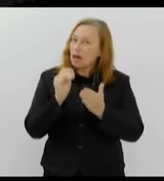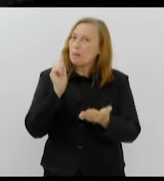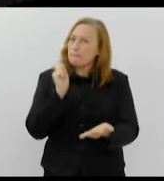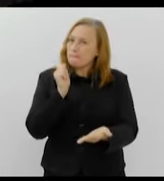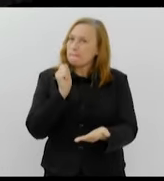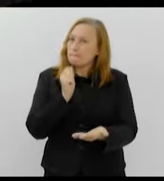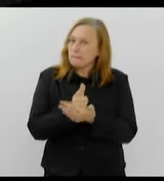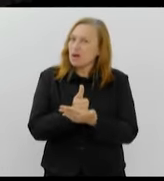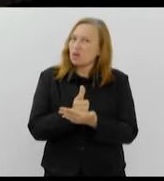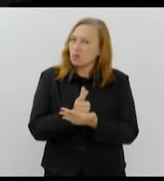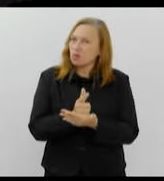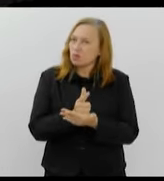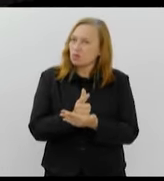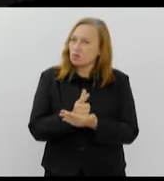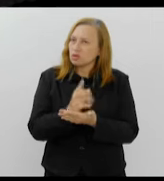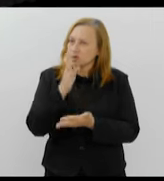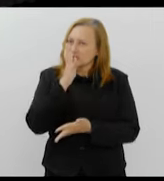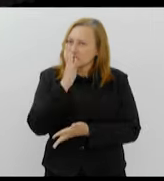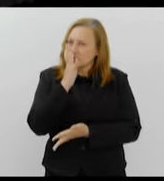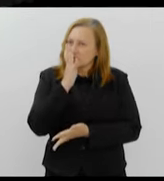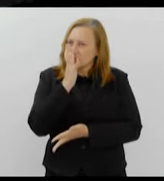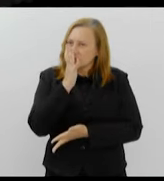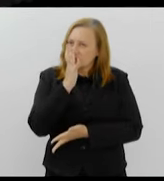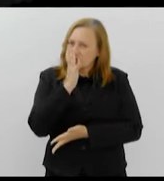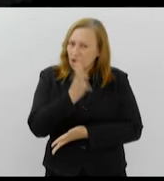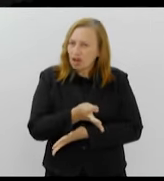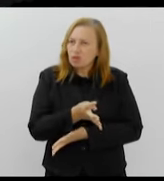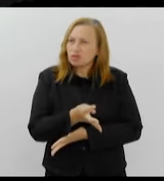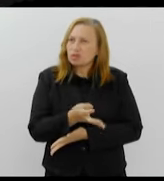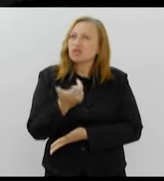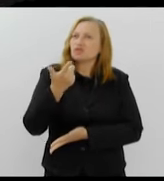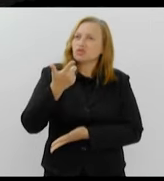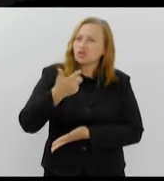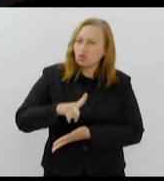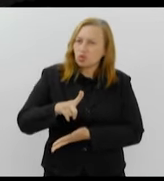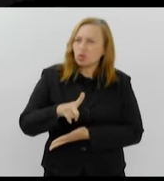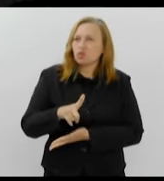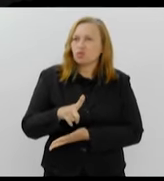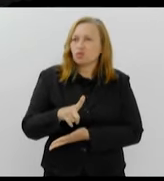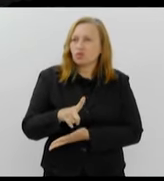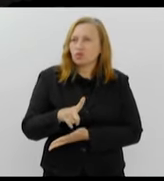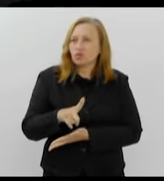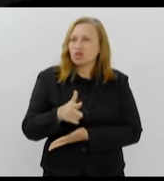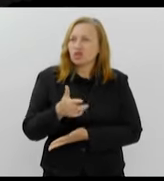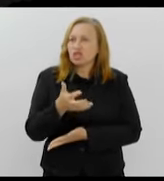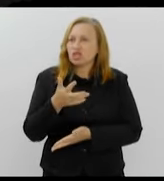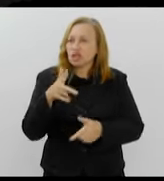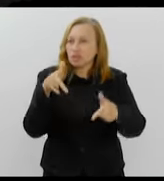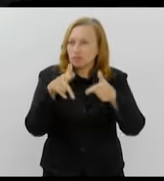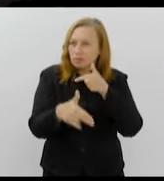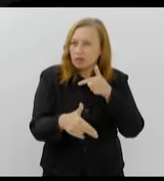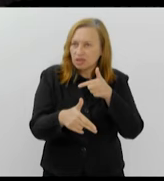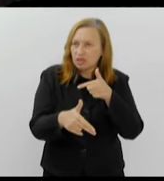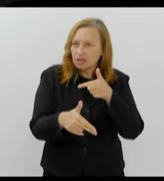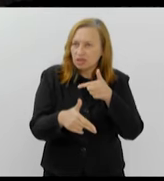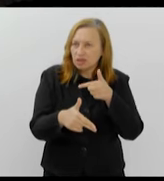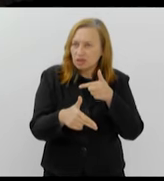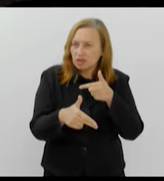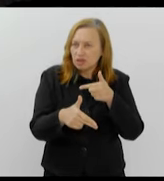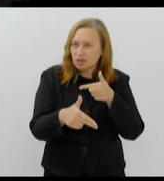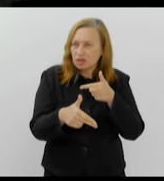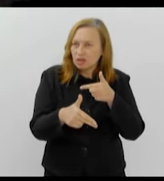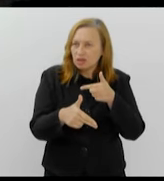preço de Ser acusada levianamente de novo Cangaço de querer interferir no comando das polícias no